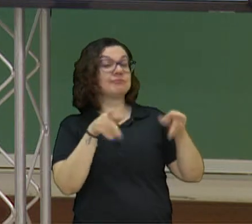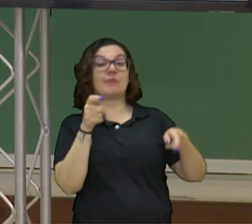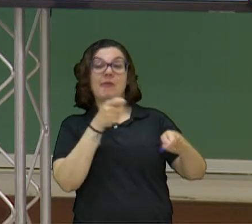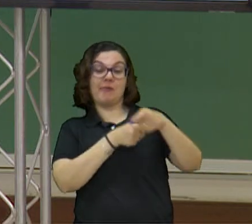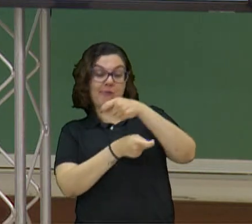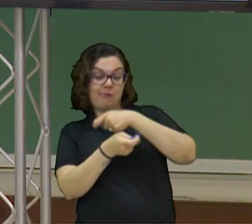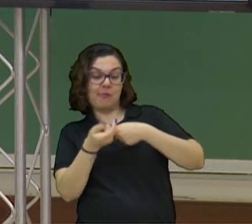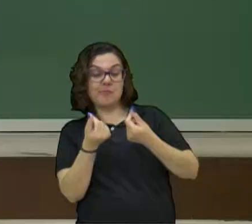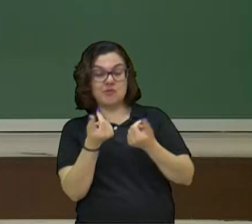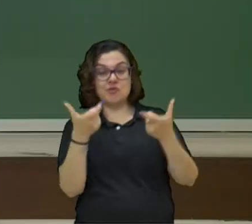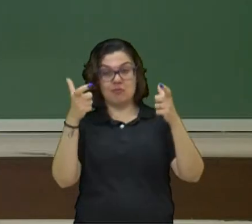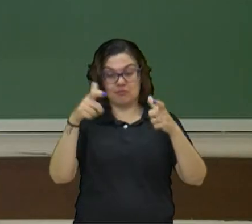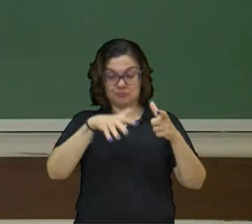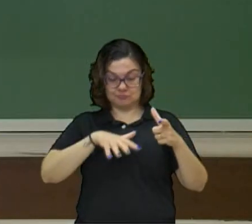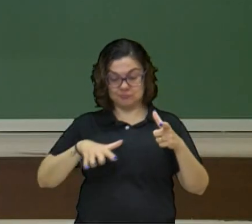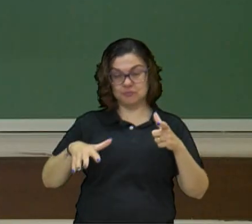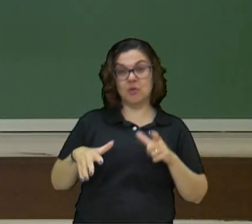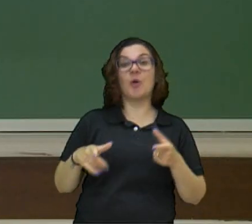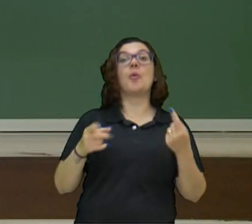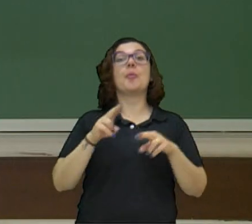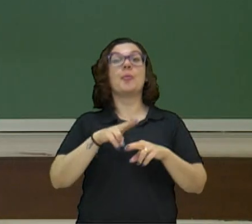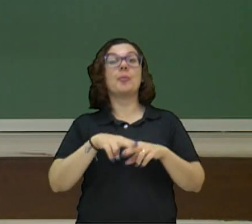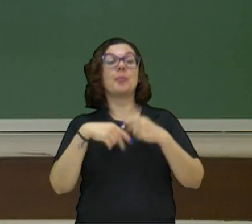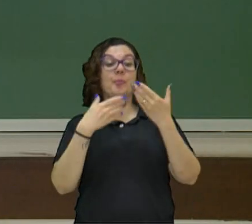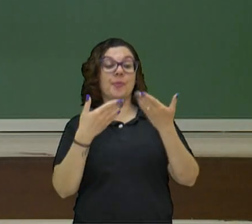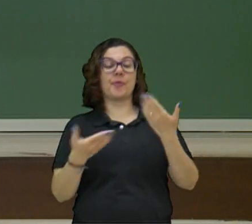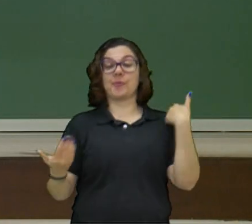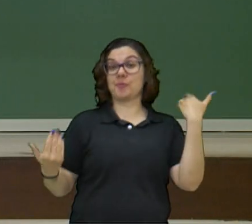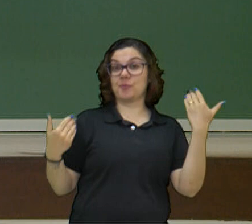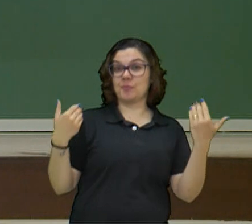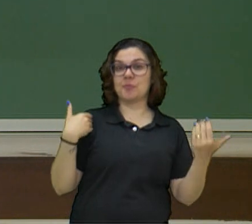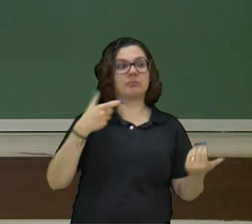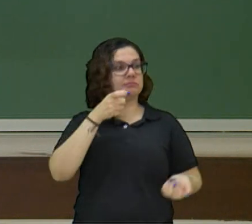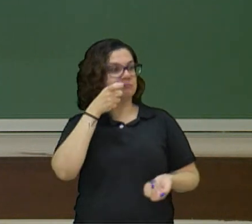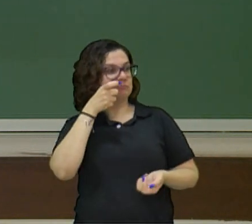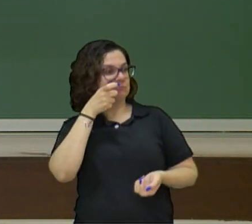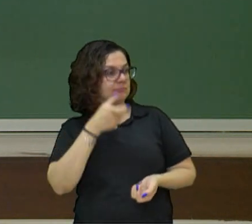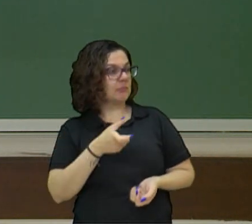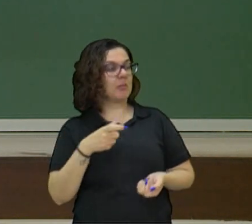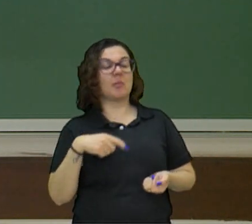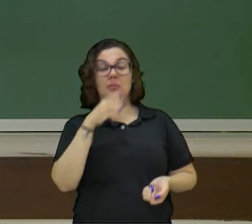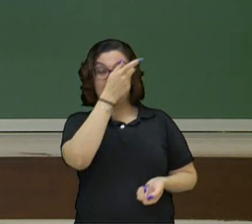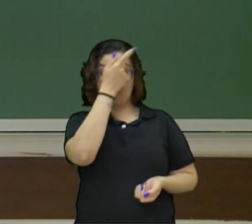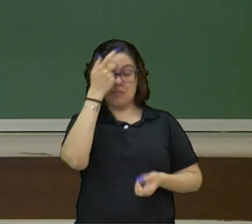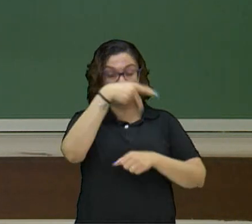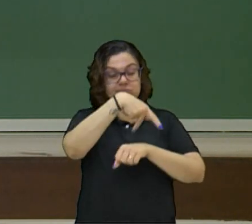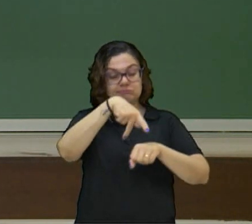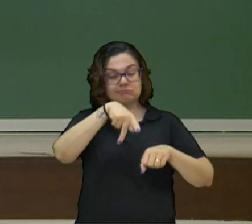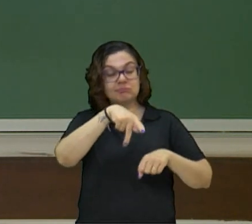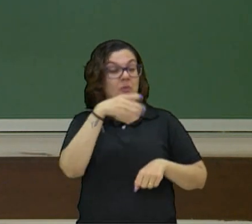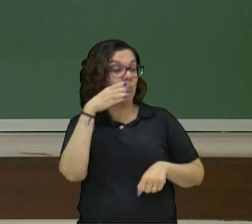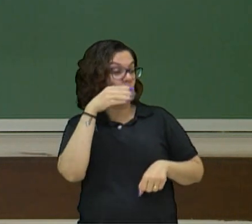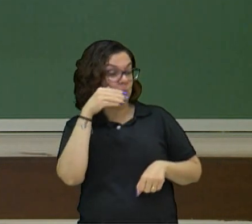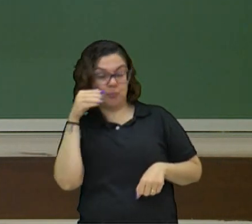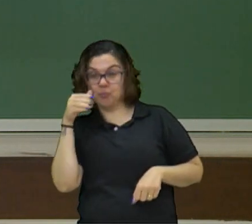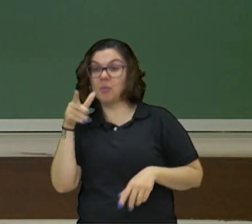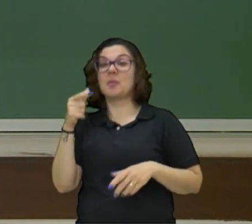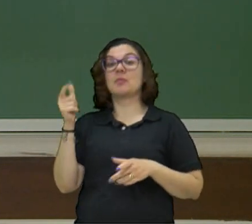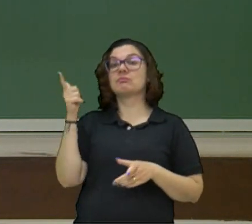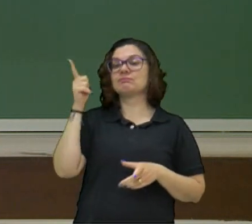a economia local atividade do turismo vem sendo muito buscada por fala maioria dos países do mundo